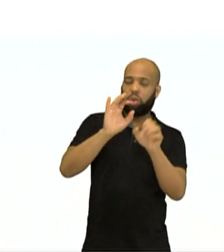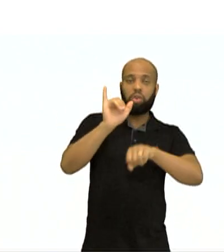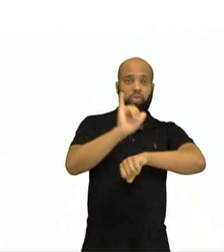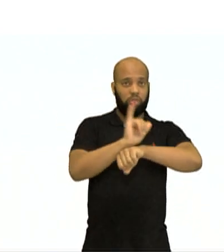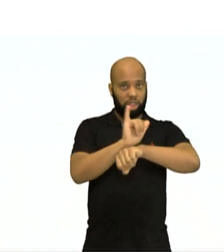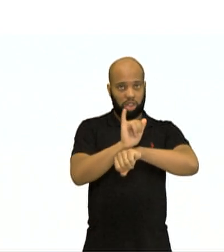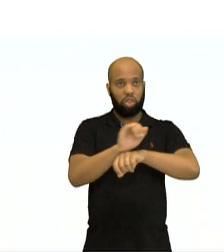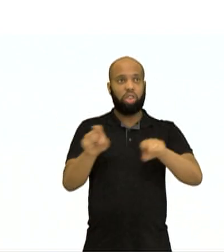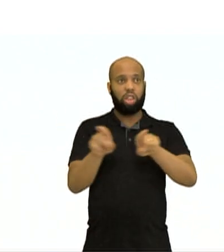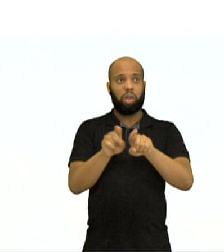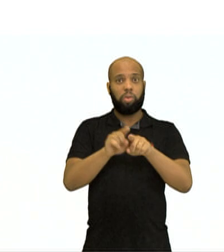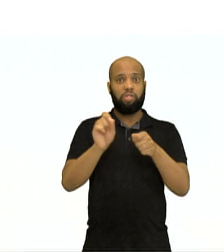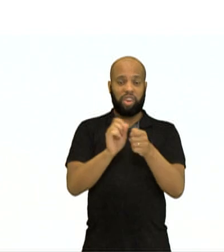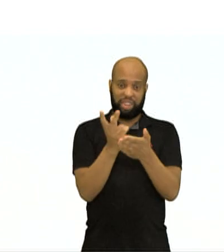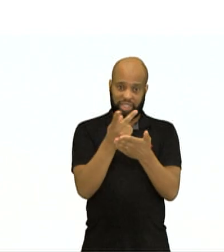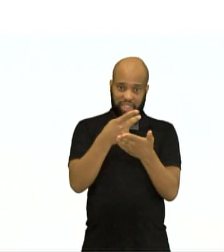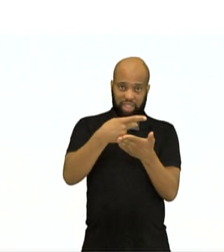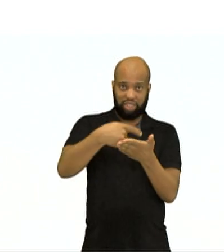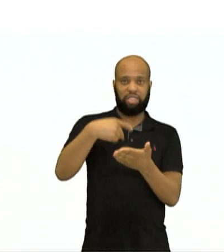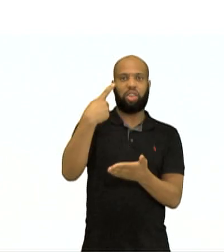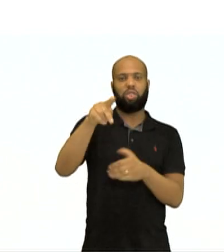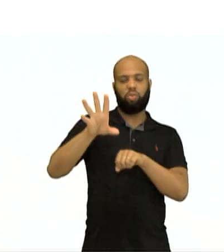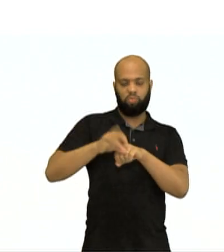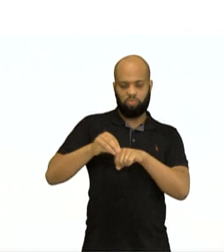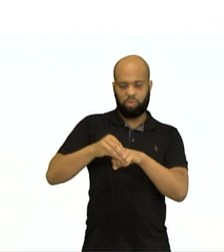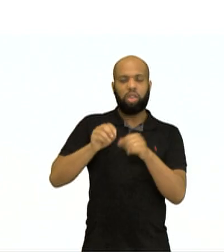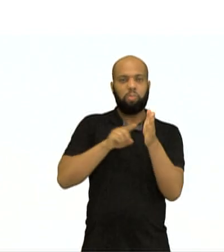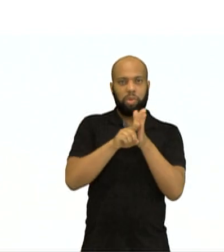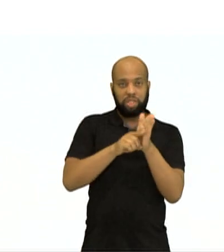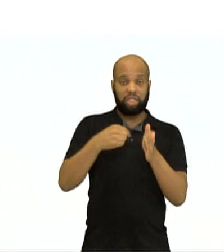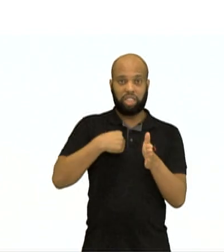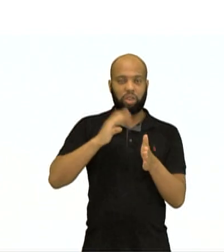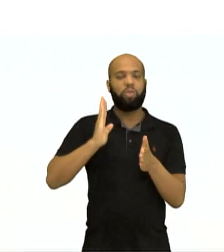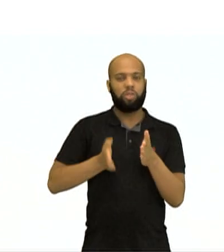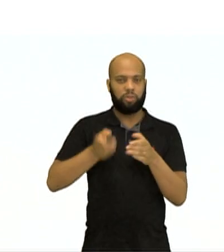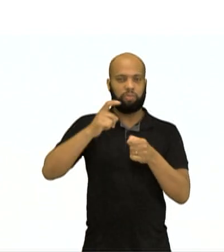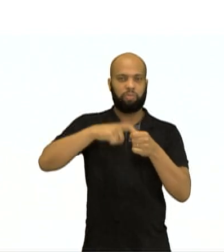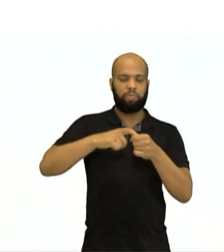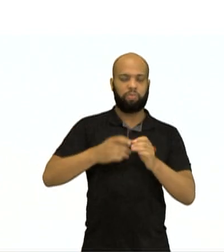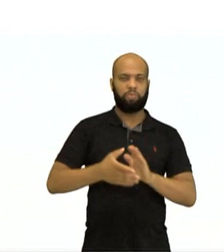com imagens ainda mais o seu conhecimento. Pesquisa lá e a gente já se fala.